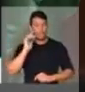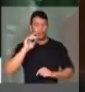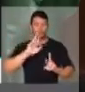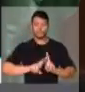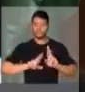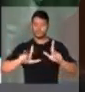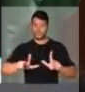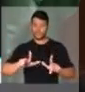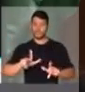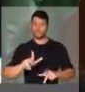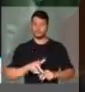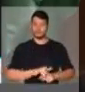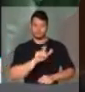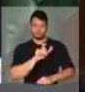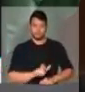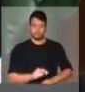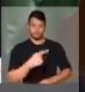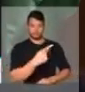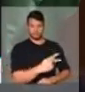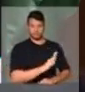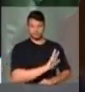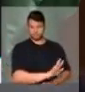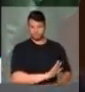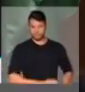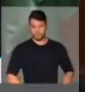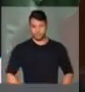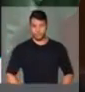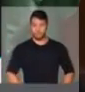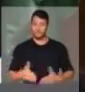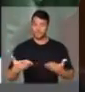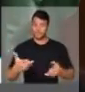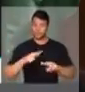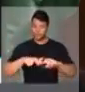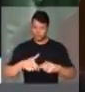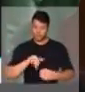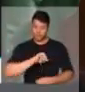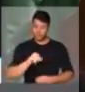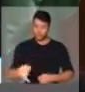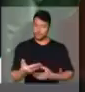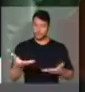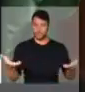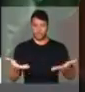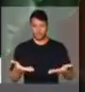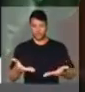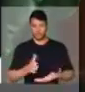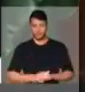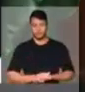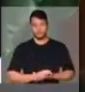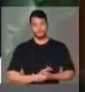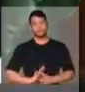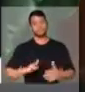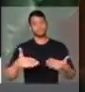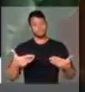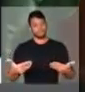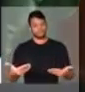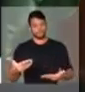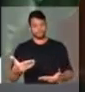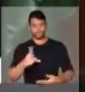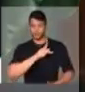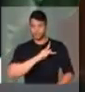daquela apresentada pelo seu colega. É o que faço nesse momento. Devo dizer,